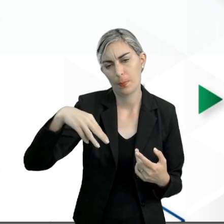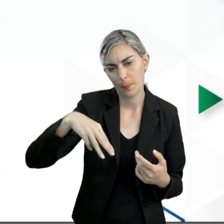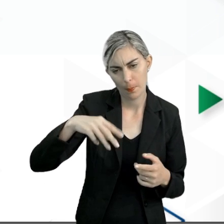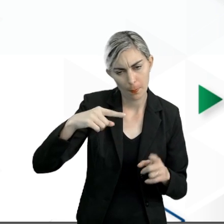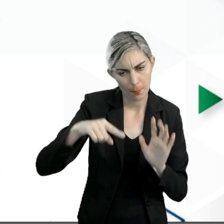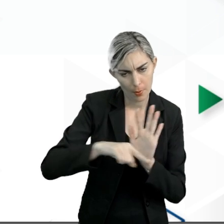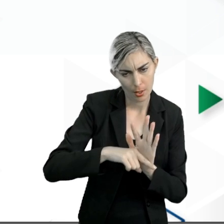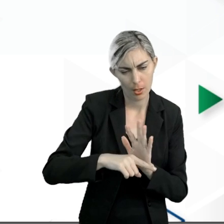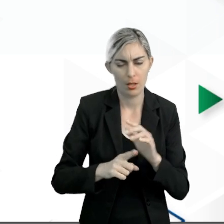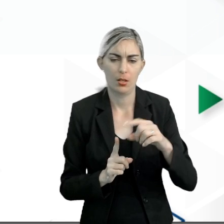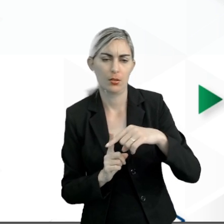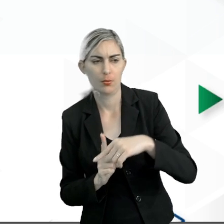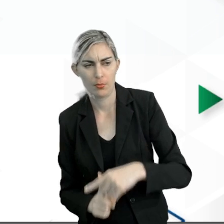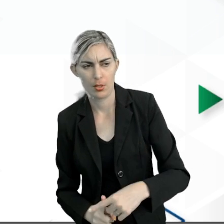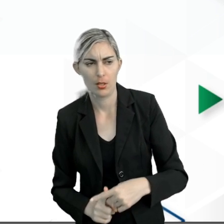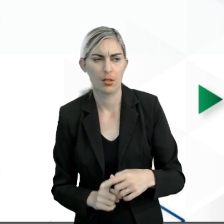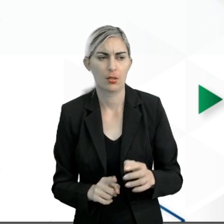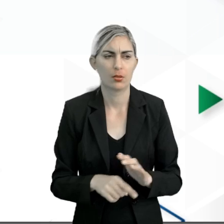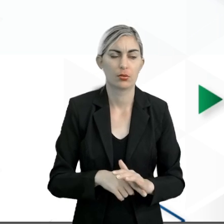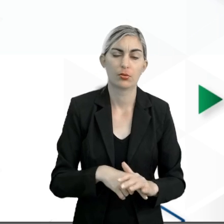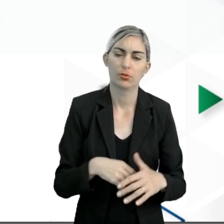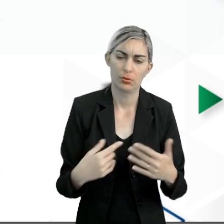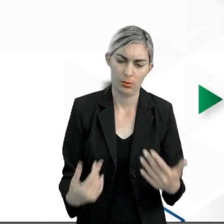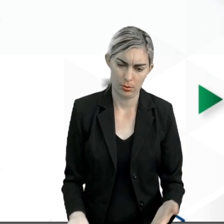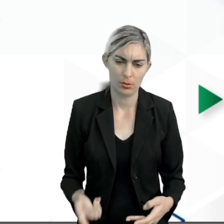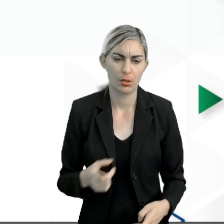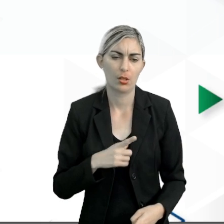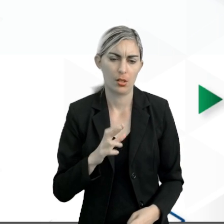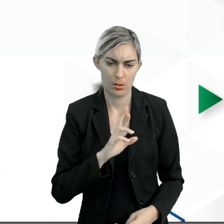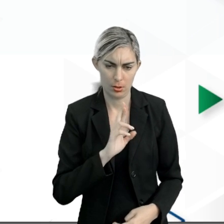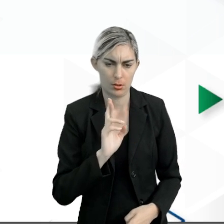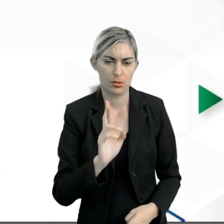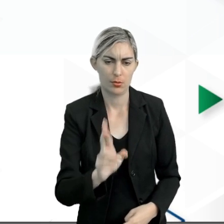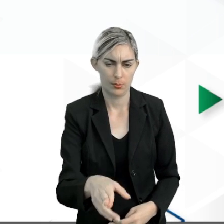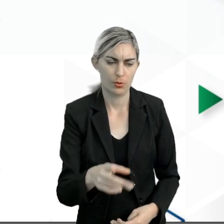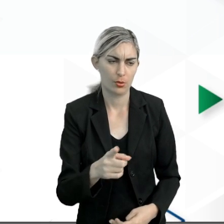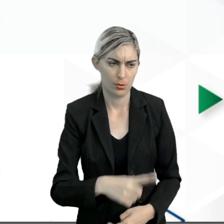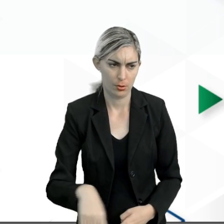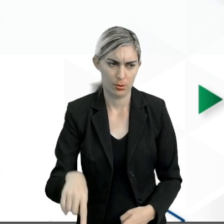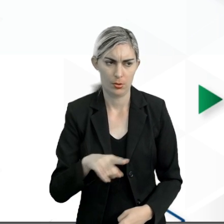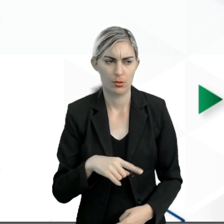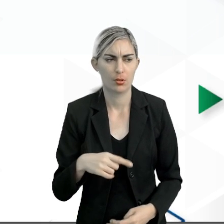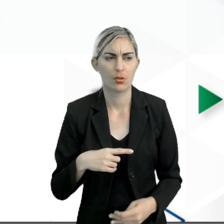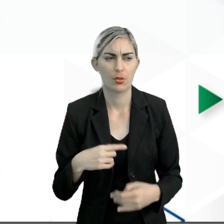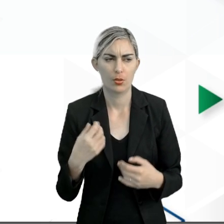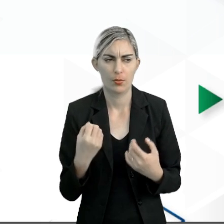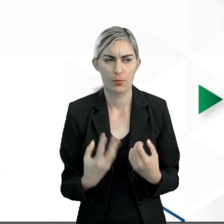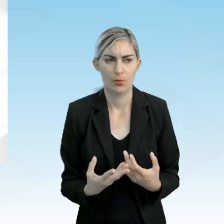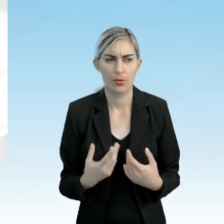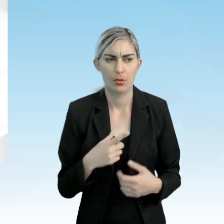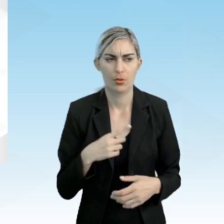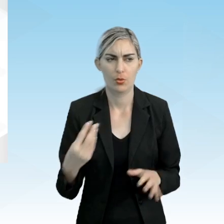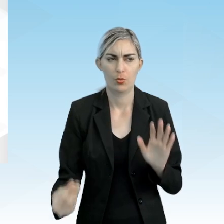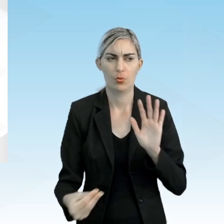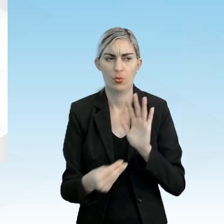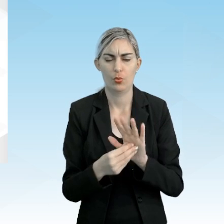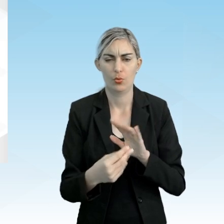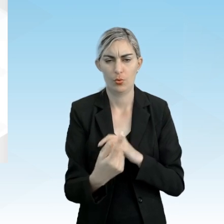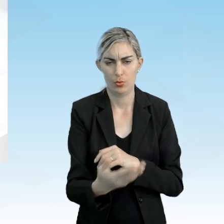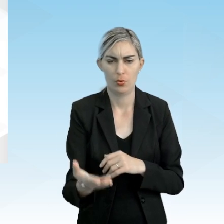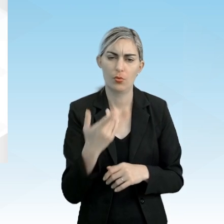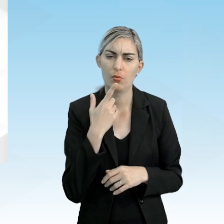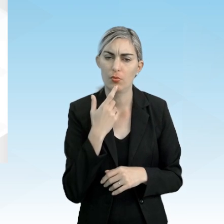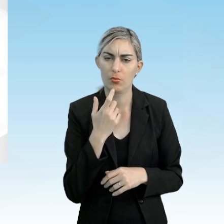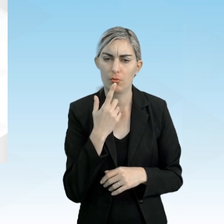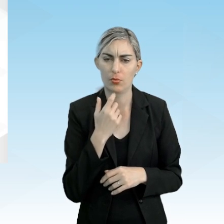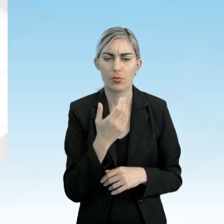mais mais radiação E aí a gente tem que responder a nossa questão bom eu coloquei aí em